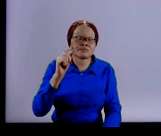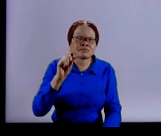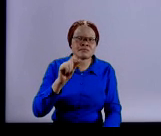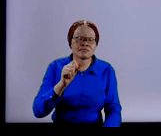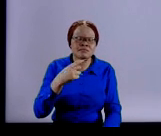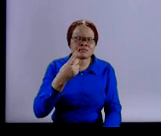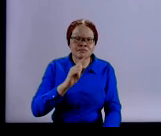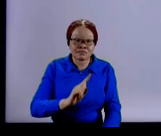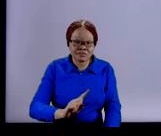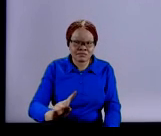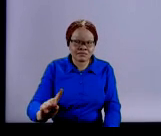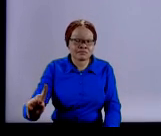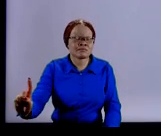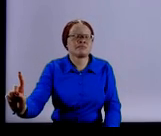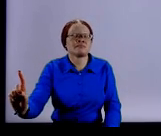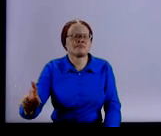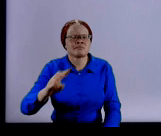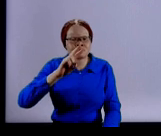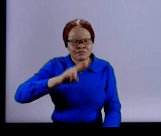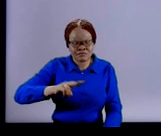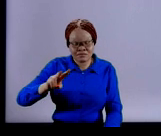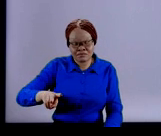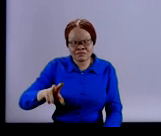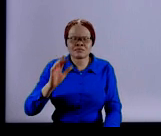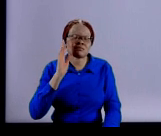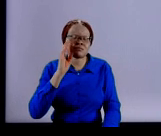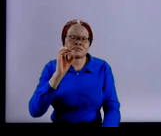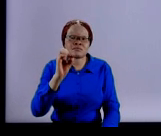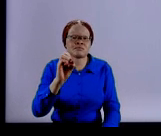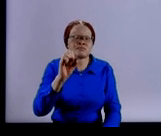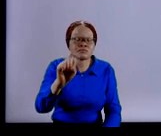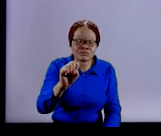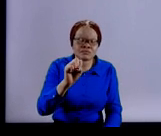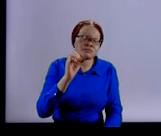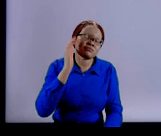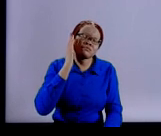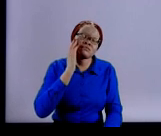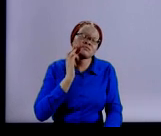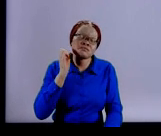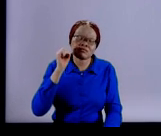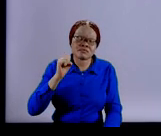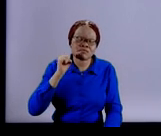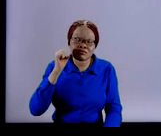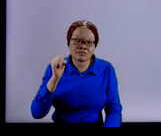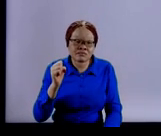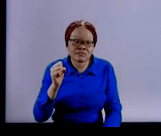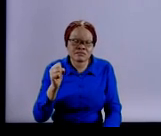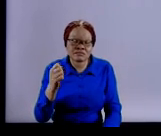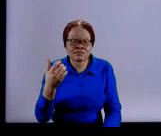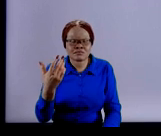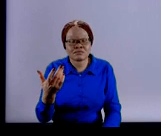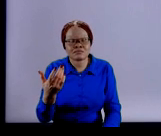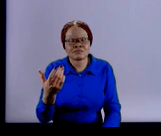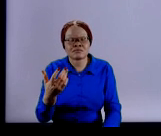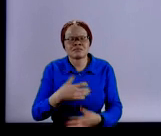foi visitar os avós o determinante está aqui um dia porque se trata de um